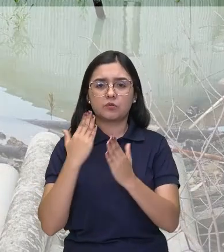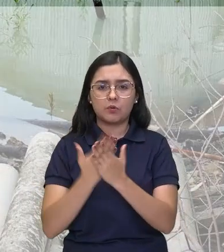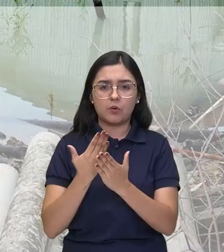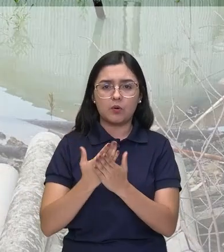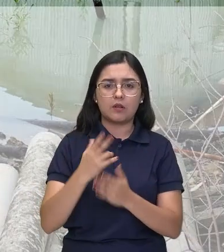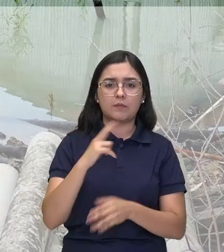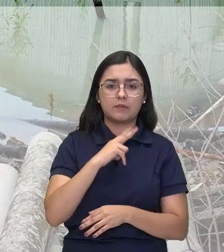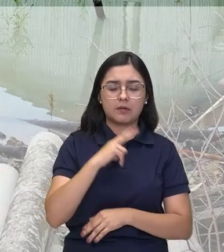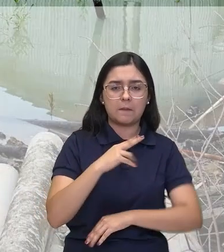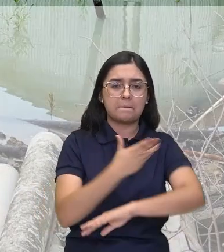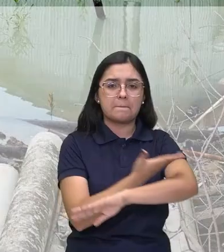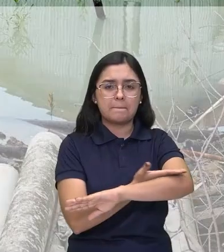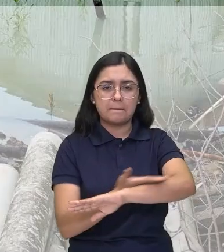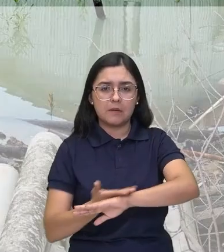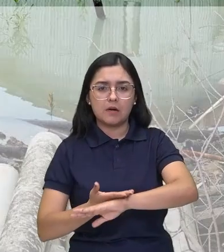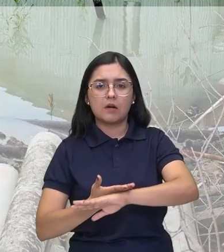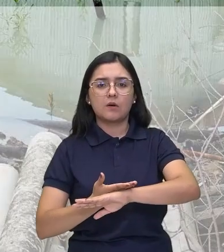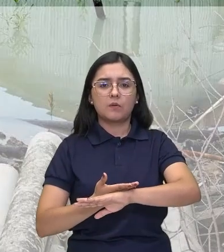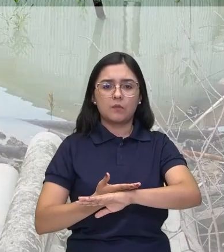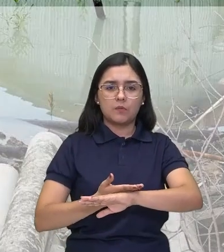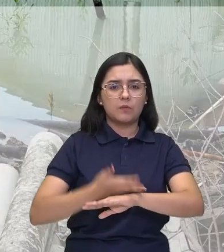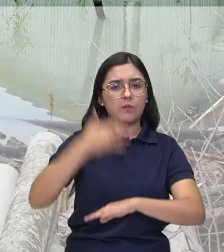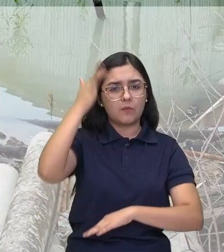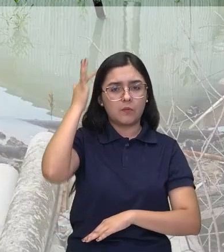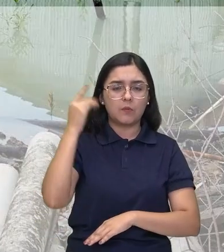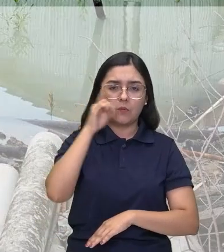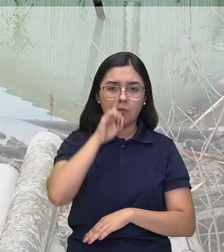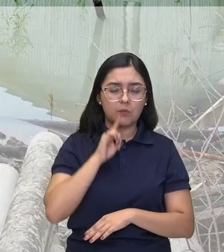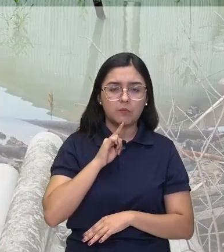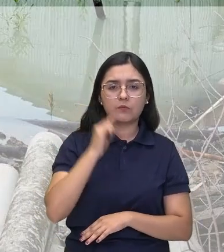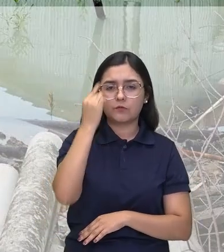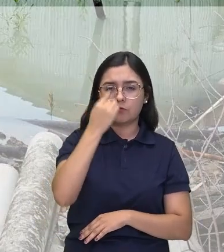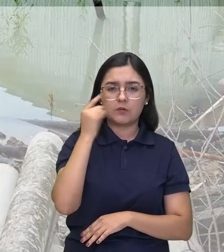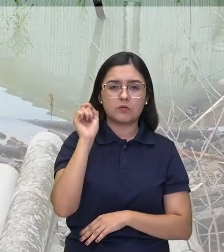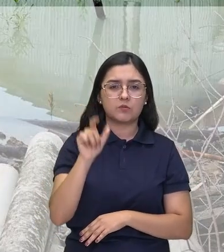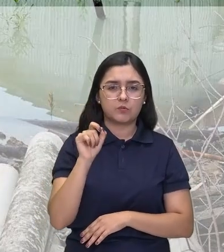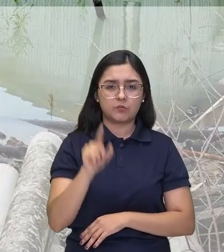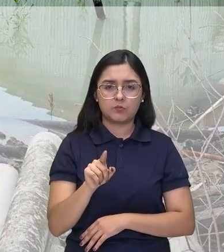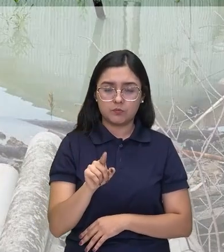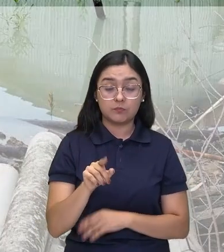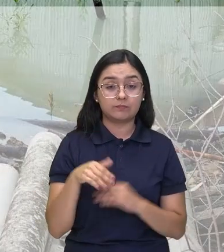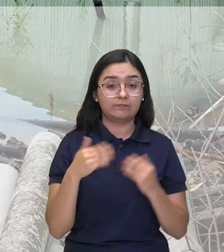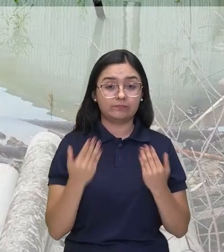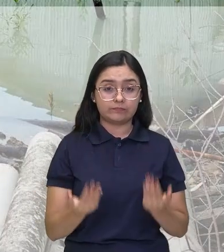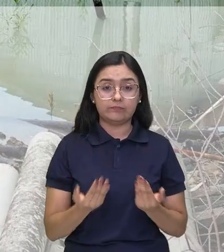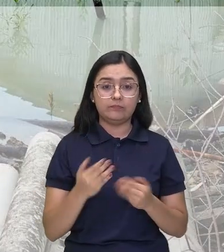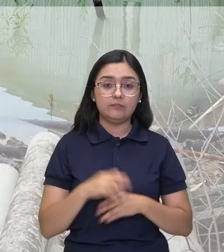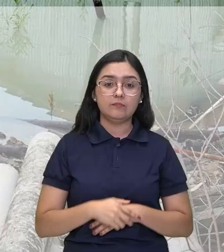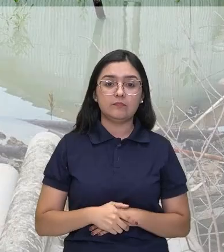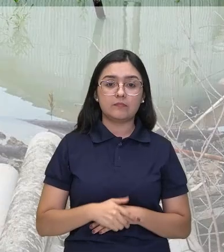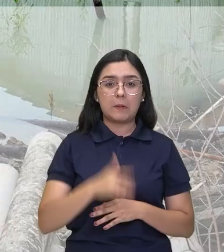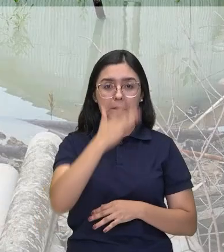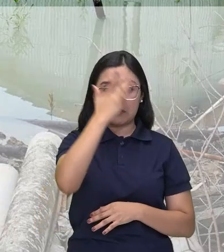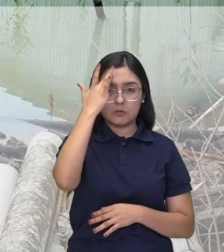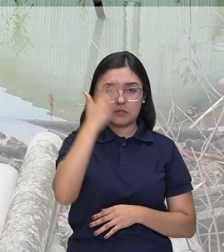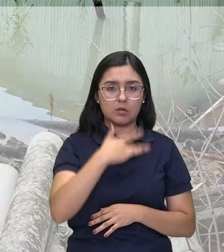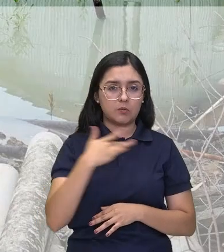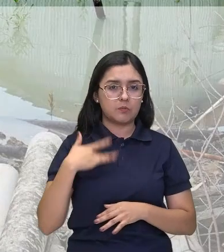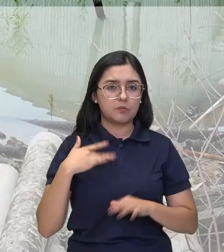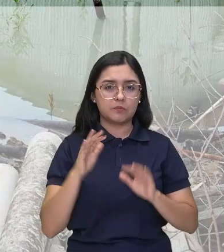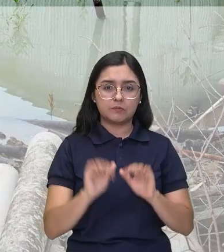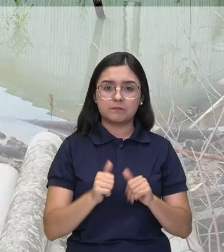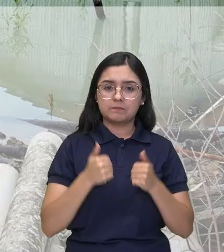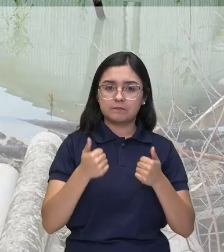bebendo louro, água daí? Branco, né? Louro, dos olhos azuis. Né? Pessoas aí né? Saudáveis, né? Tem toda